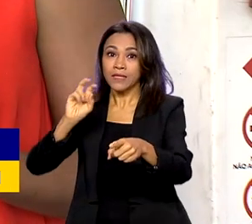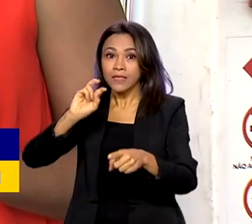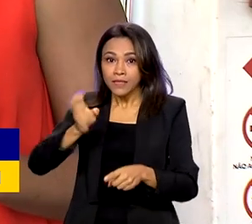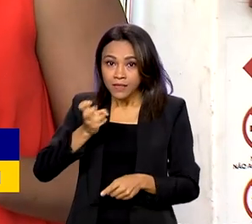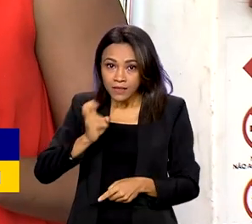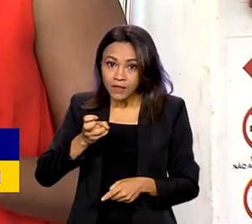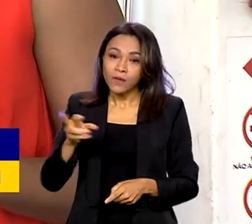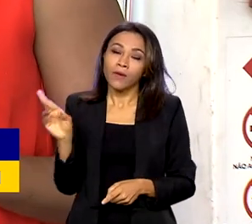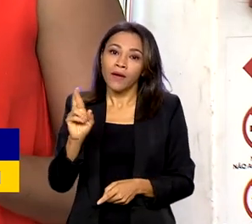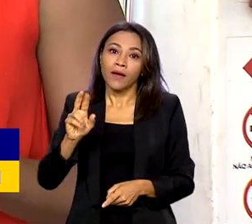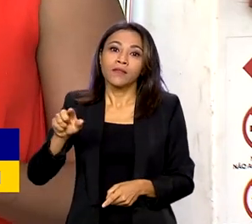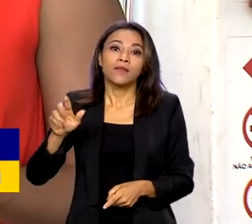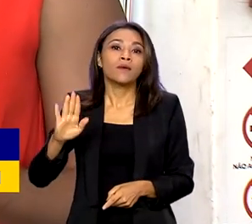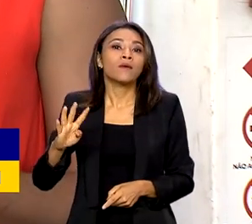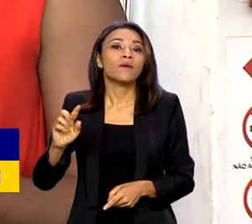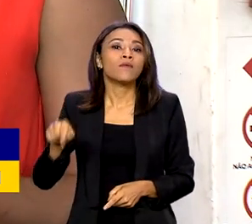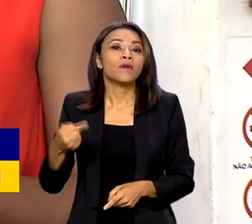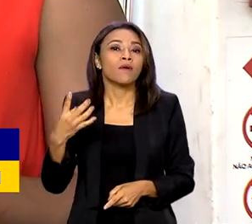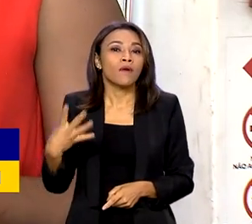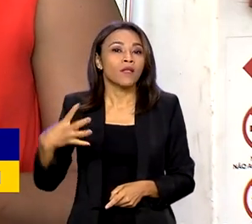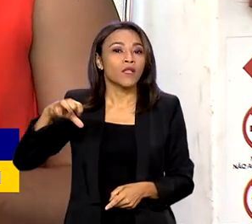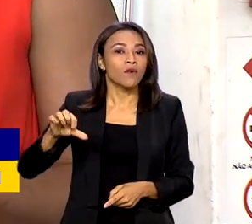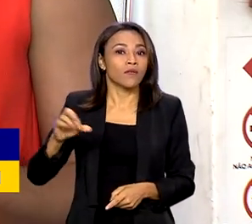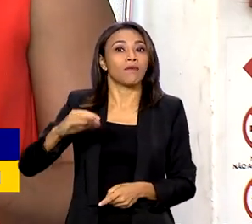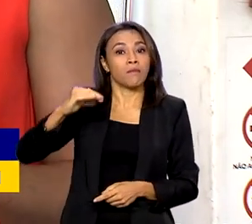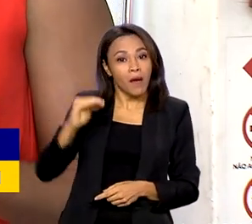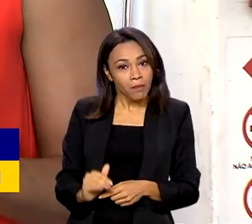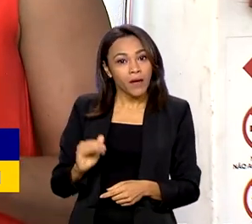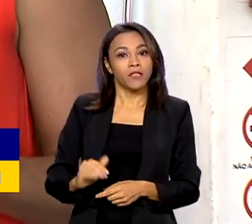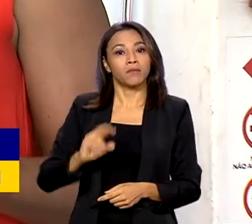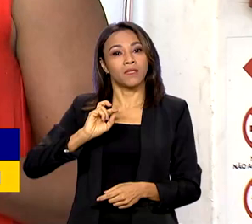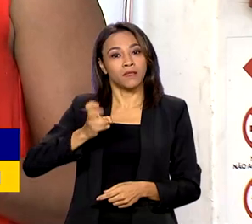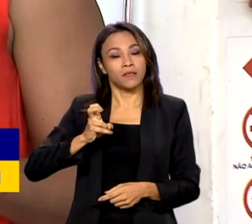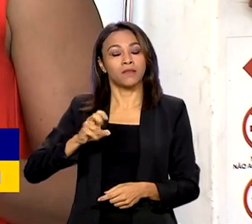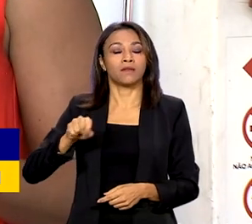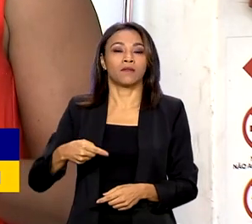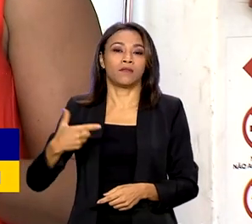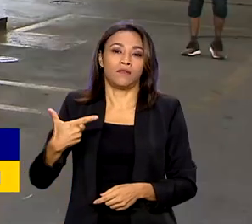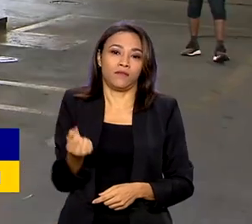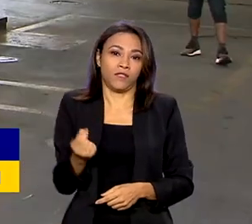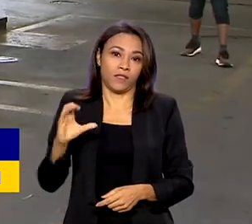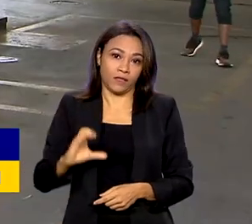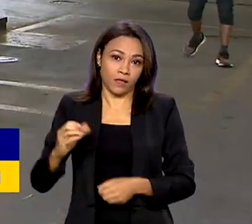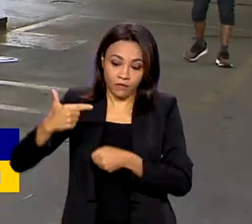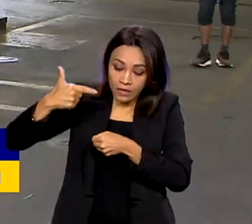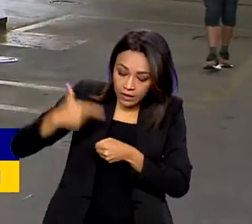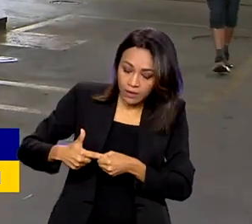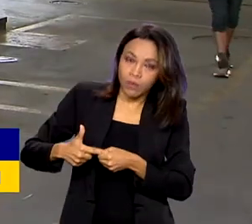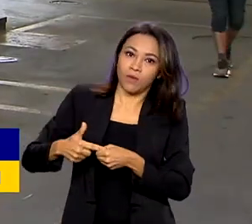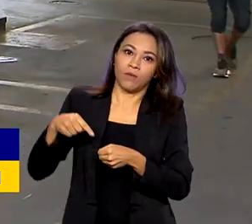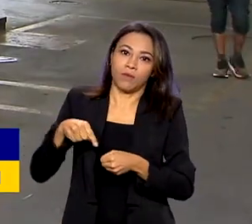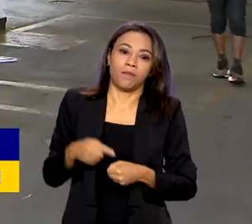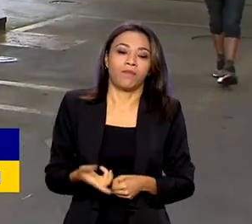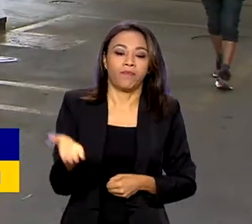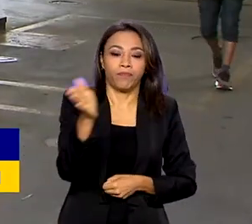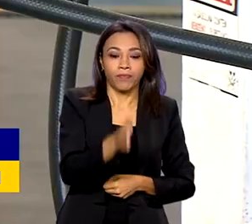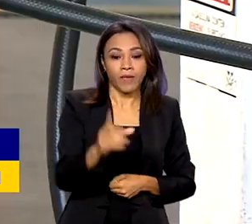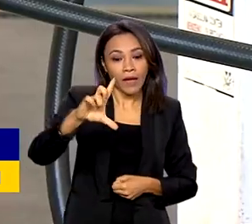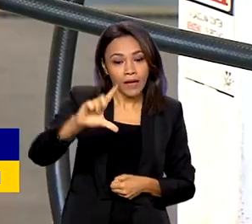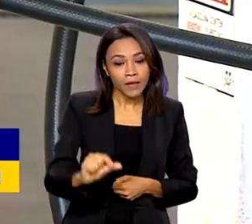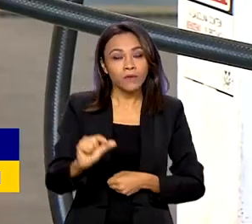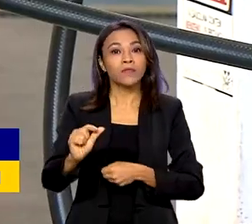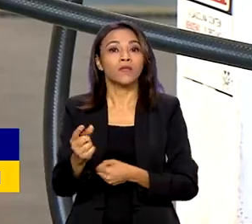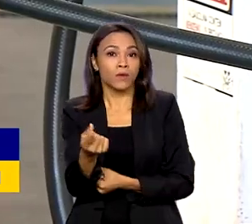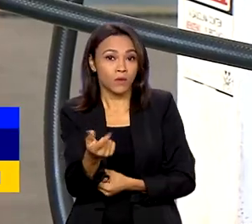R$ 5,49, chegue a R$ 5,20 na bomba. A redução do preço da Petrobras